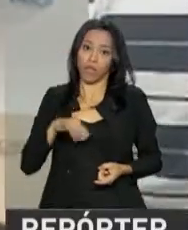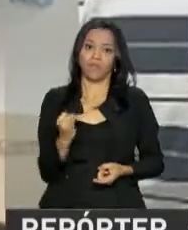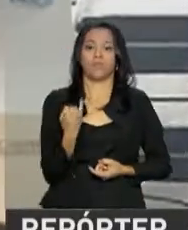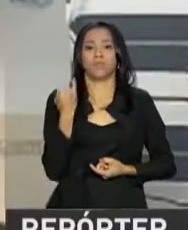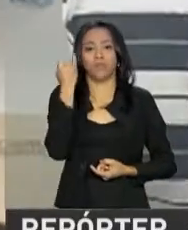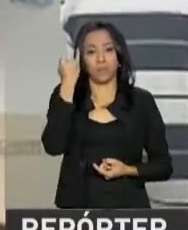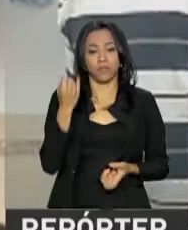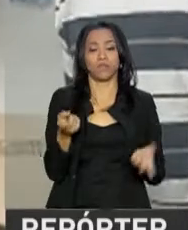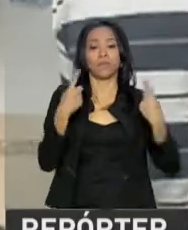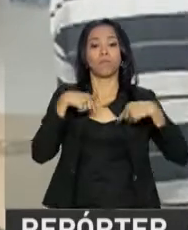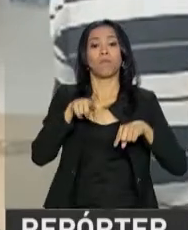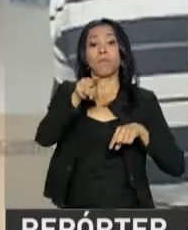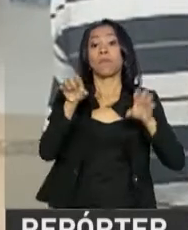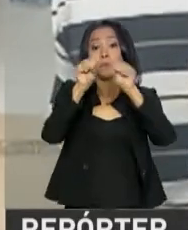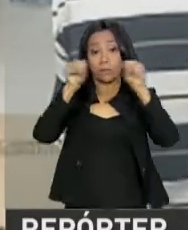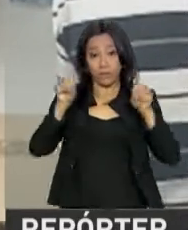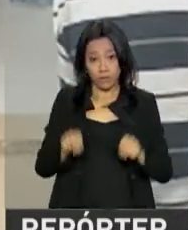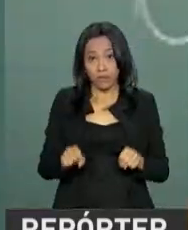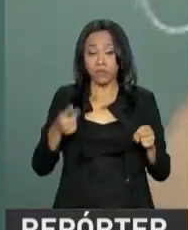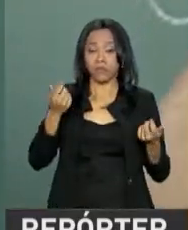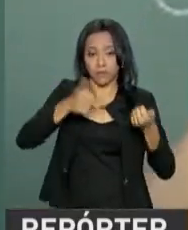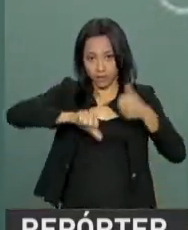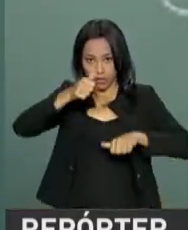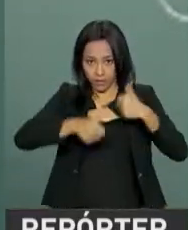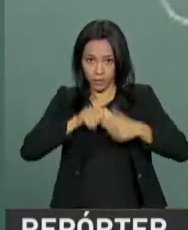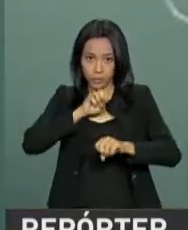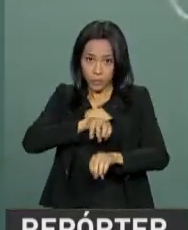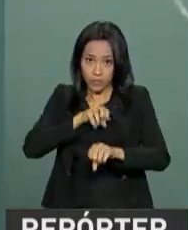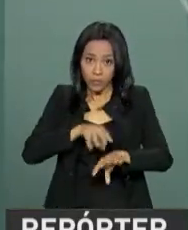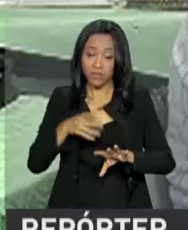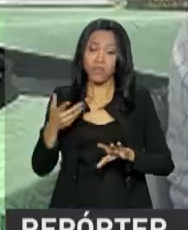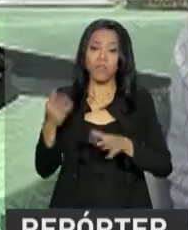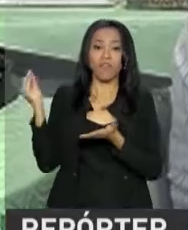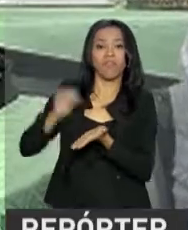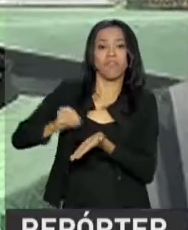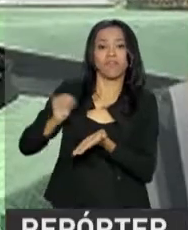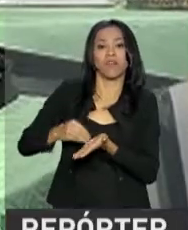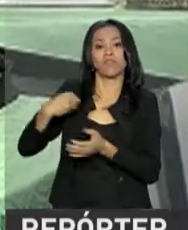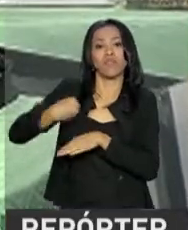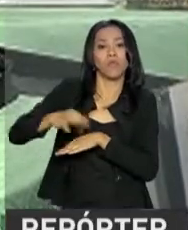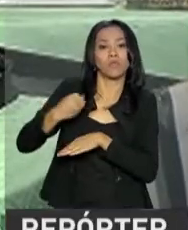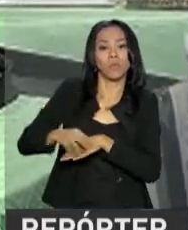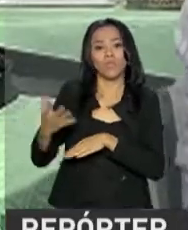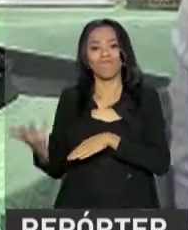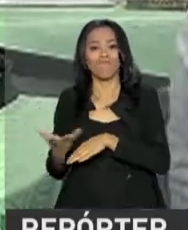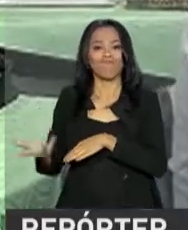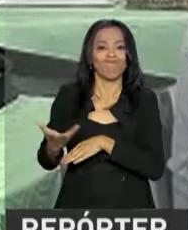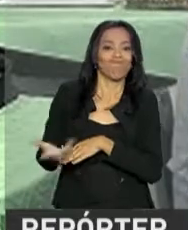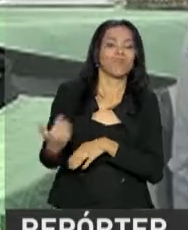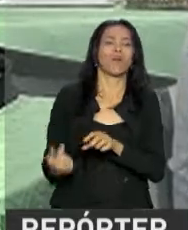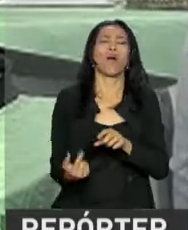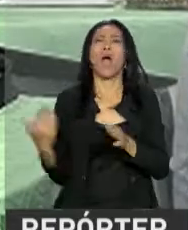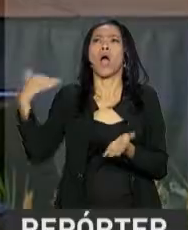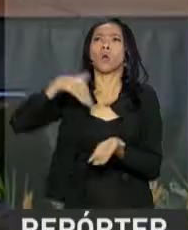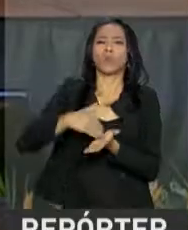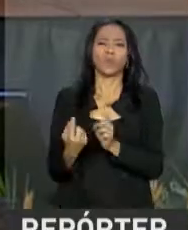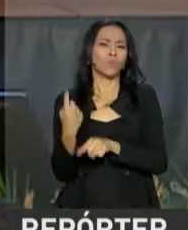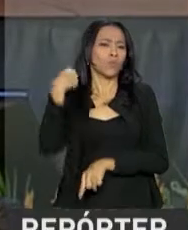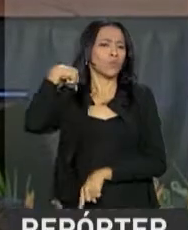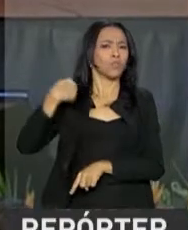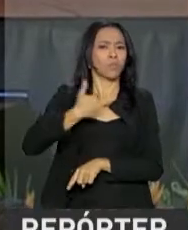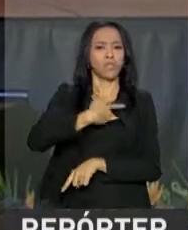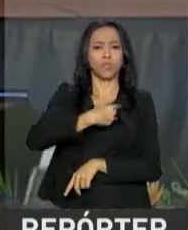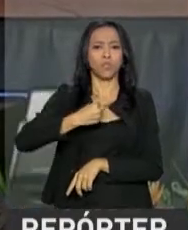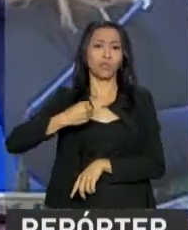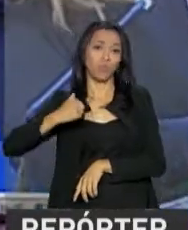o sistema de avaliação da educação básica estava desatualizado a última revisão ocorreu em 2001 a partir